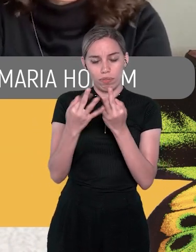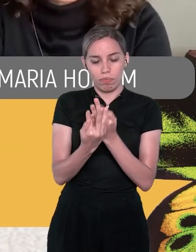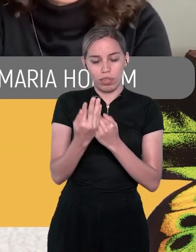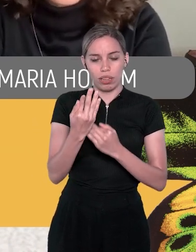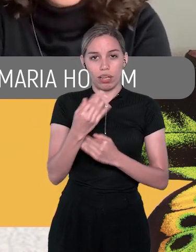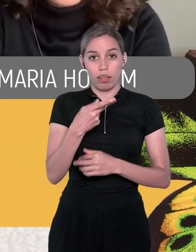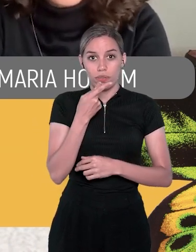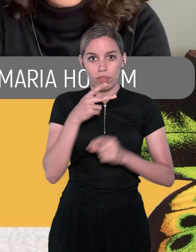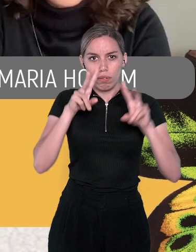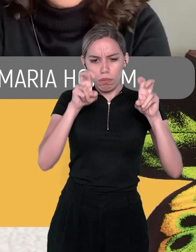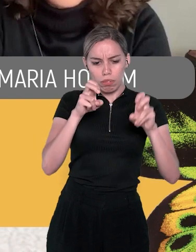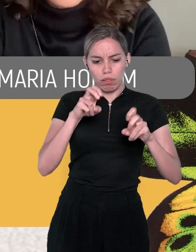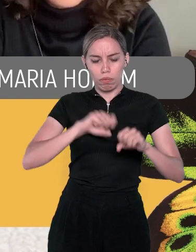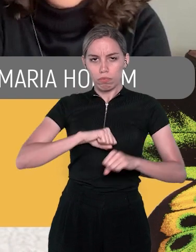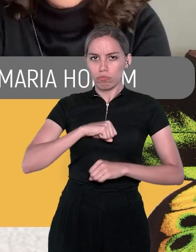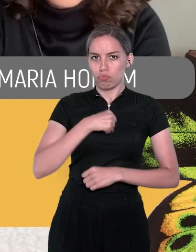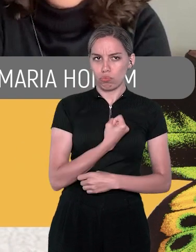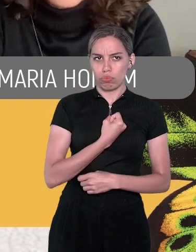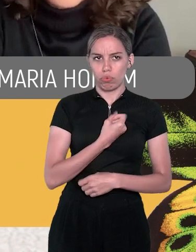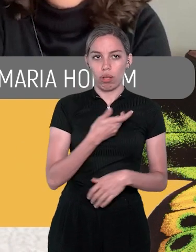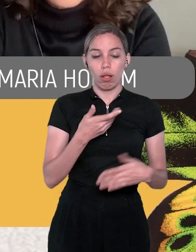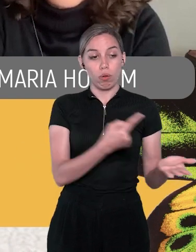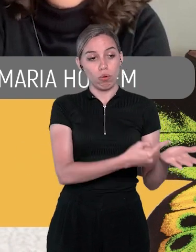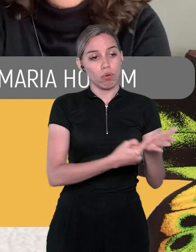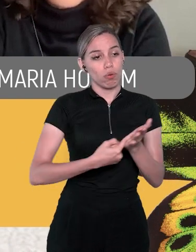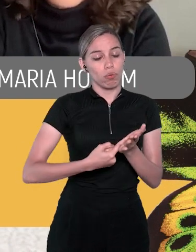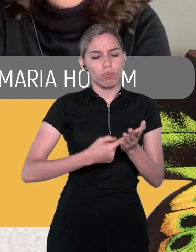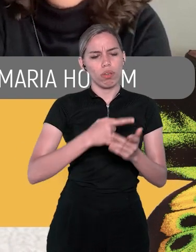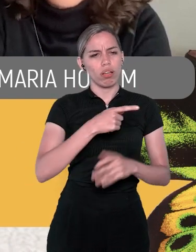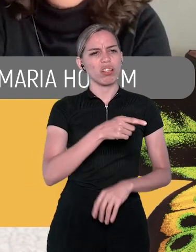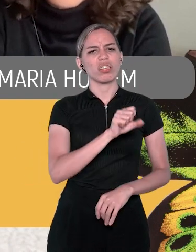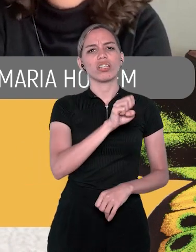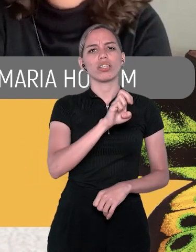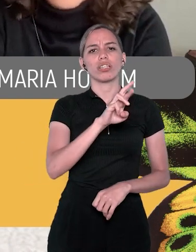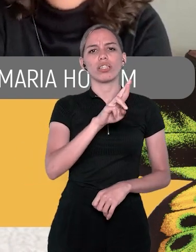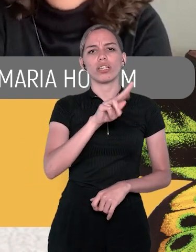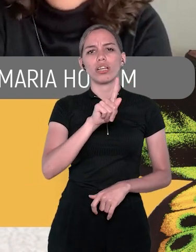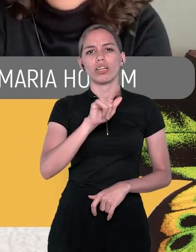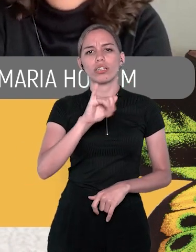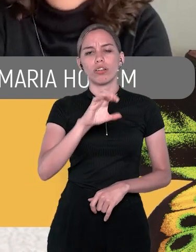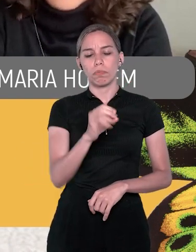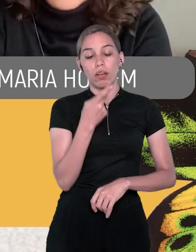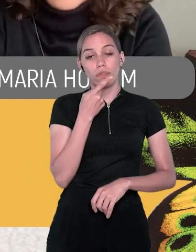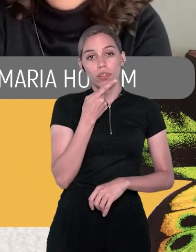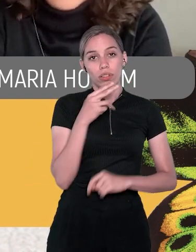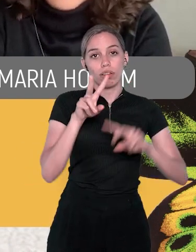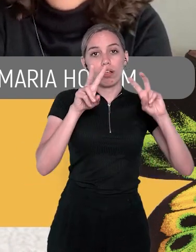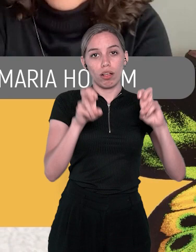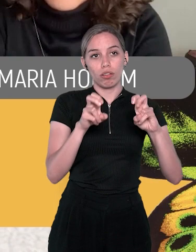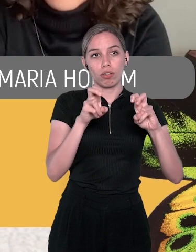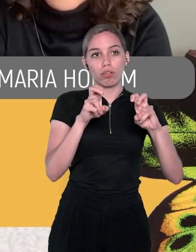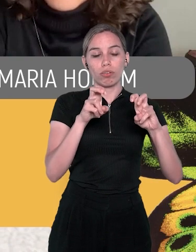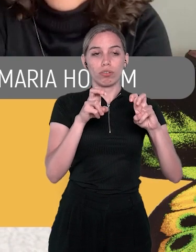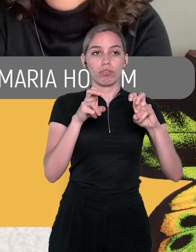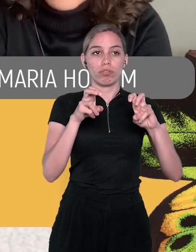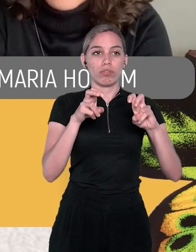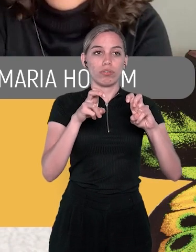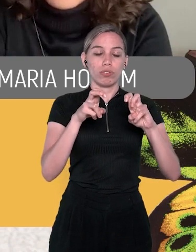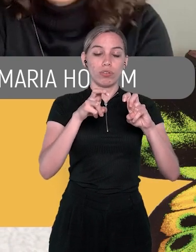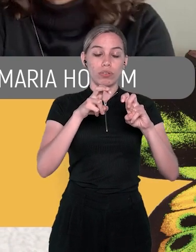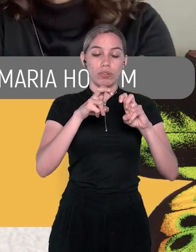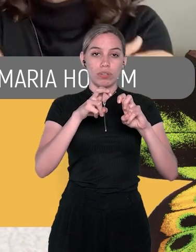a questão do ódio, né? Então, eu convido o Sérgio a fazer uma pequena fala sobre